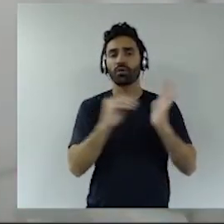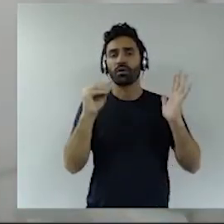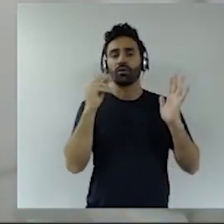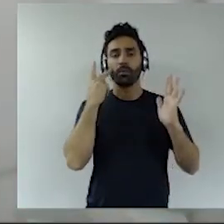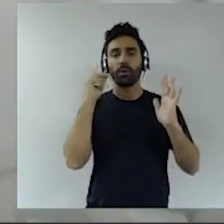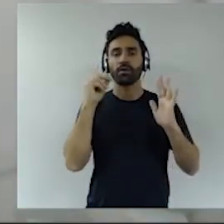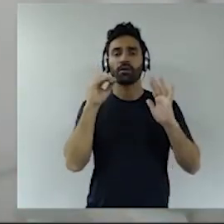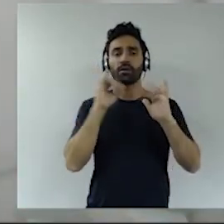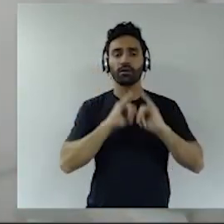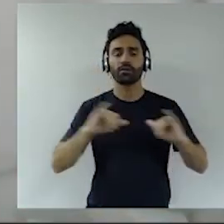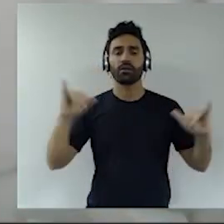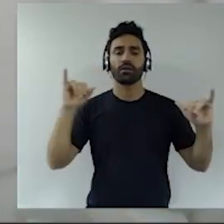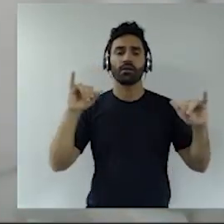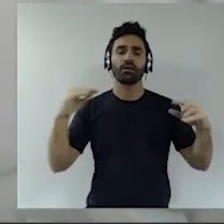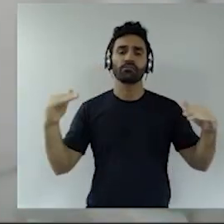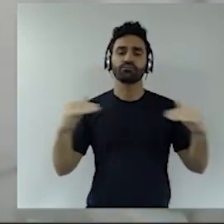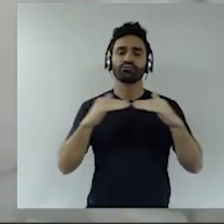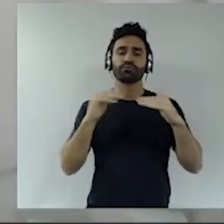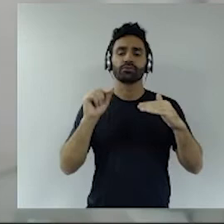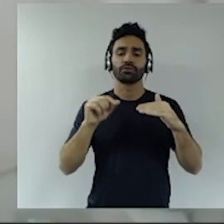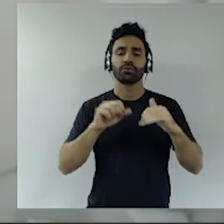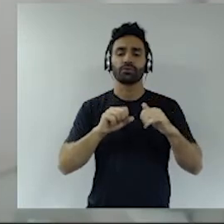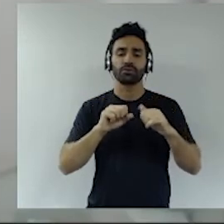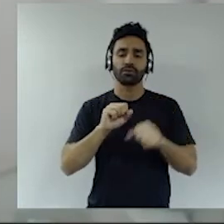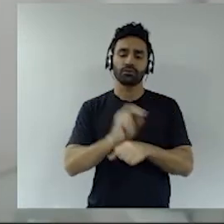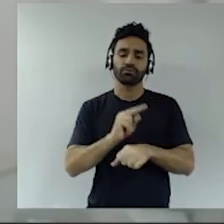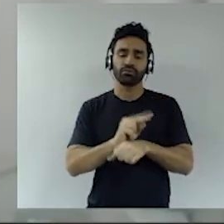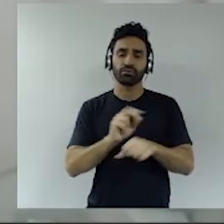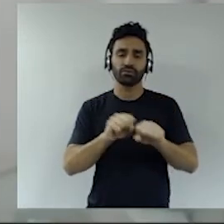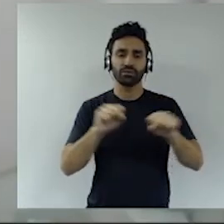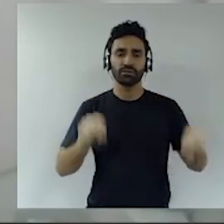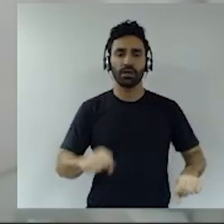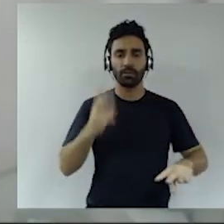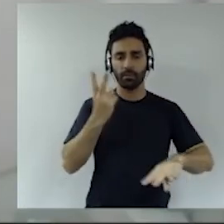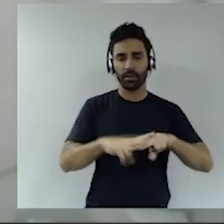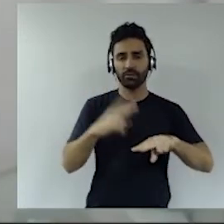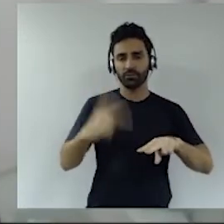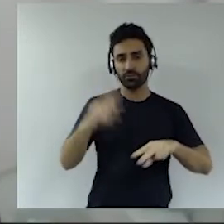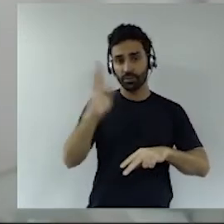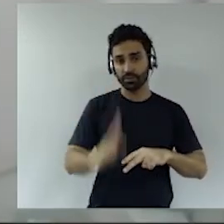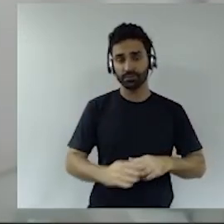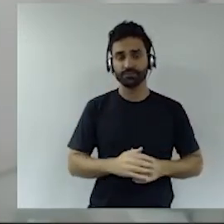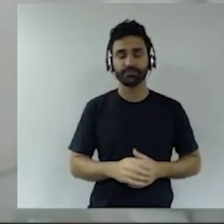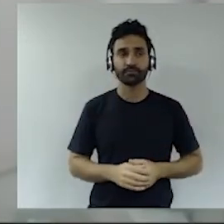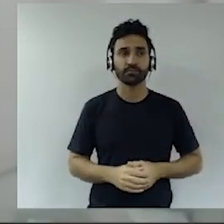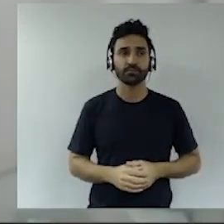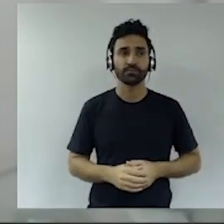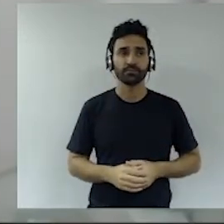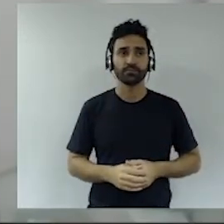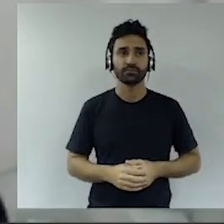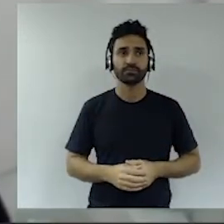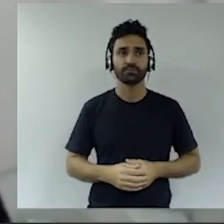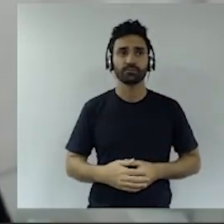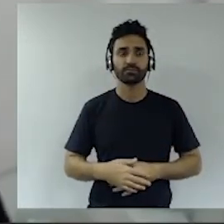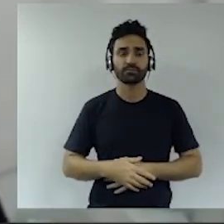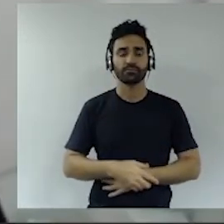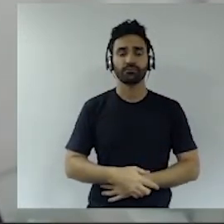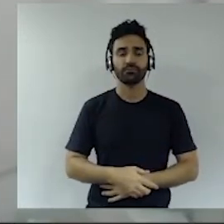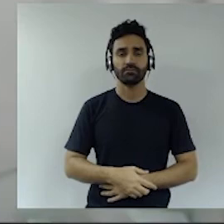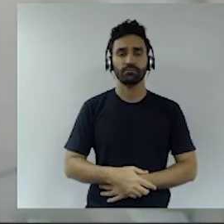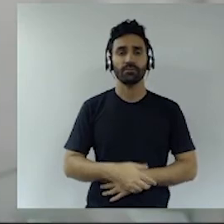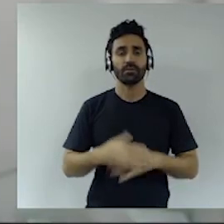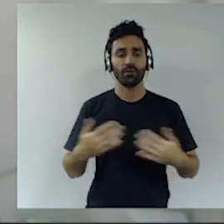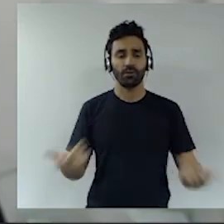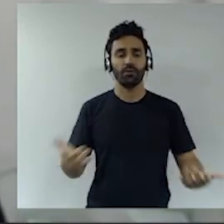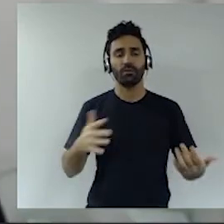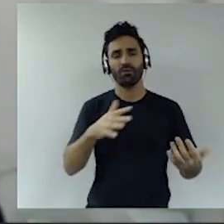e controlar a constitucionalidade do sistema carcerário brasileiro. Portanto, na esfera